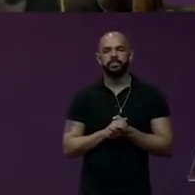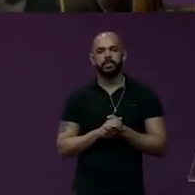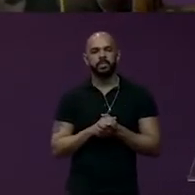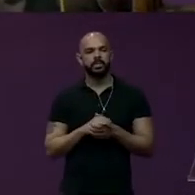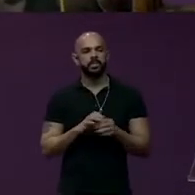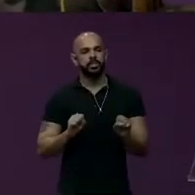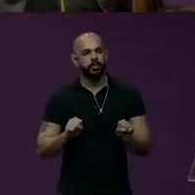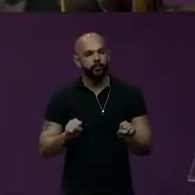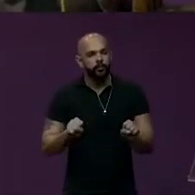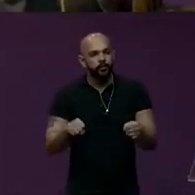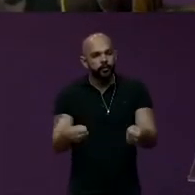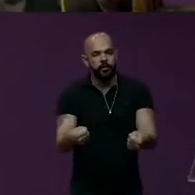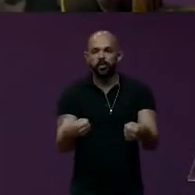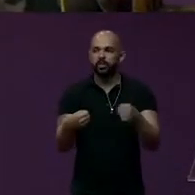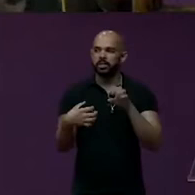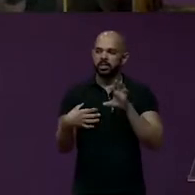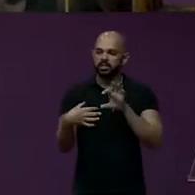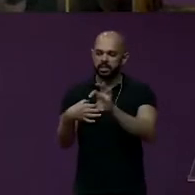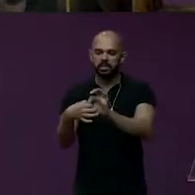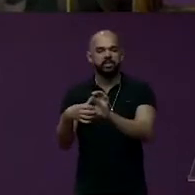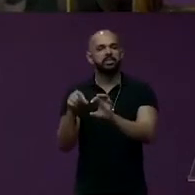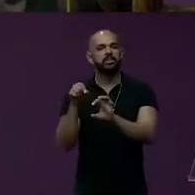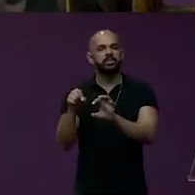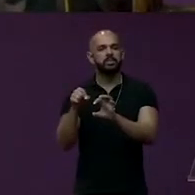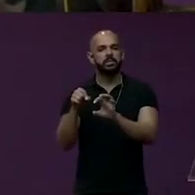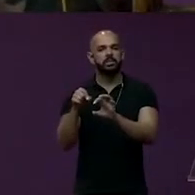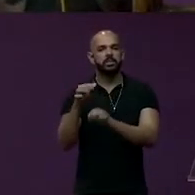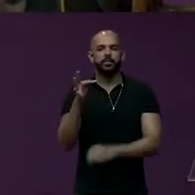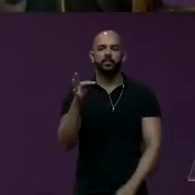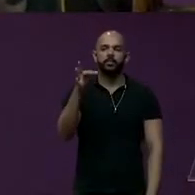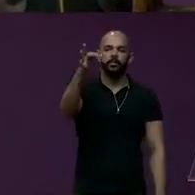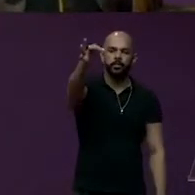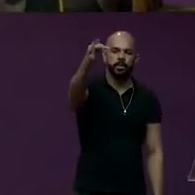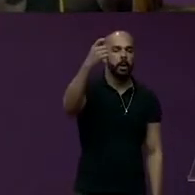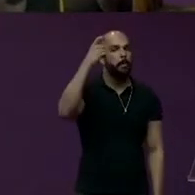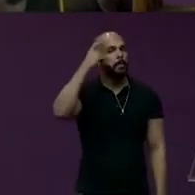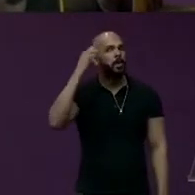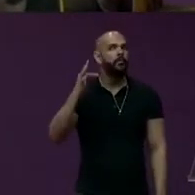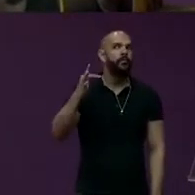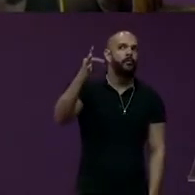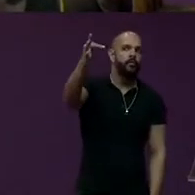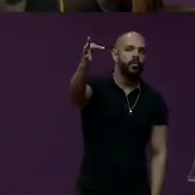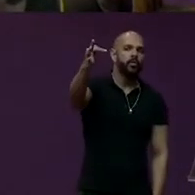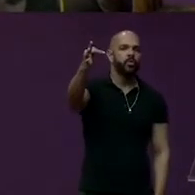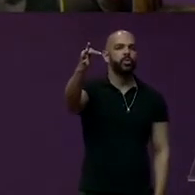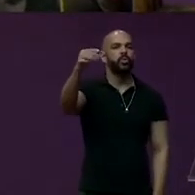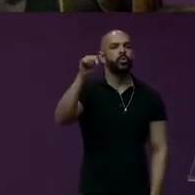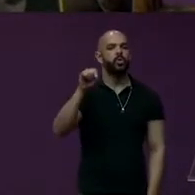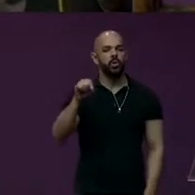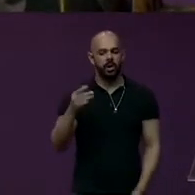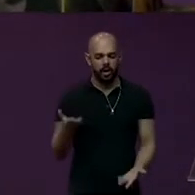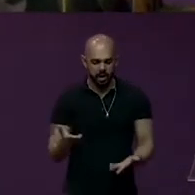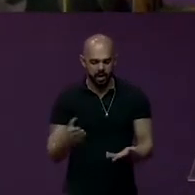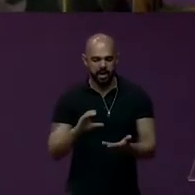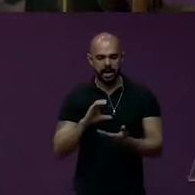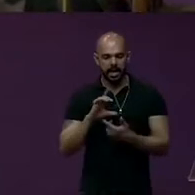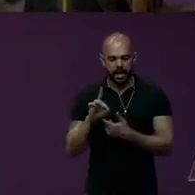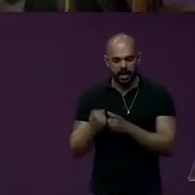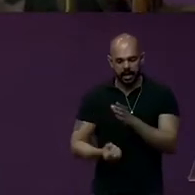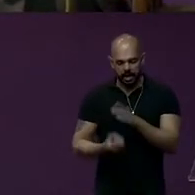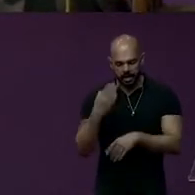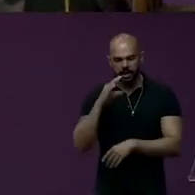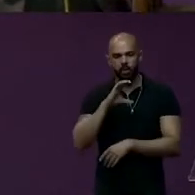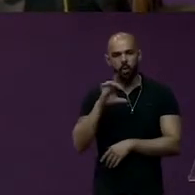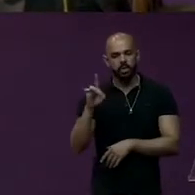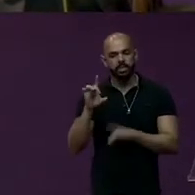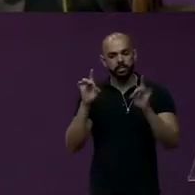esforço mais integrado da questão da prospecção, da visão para o futuro, criamos uma coordenação específica